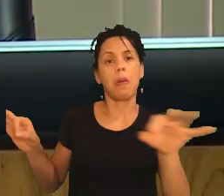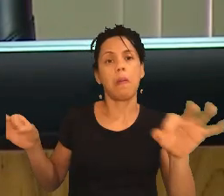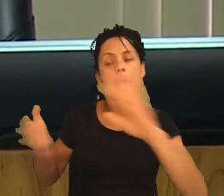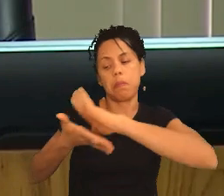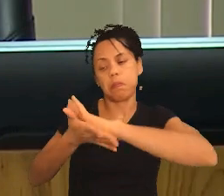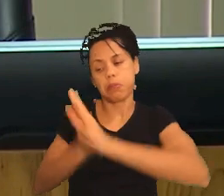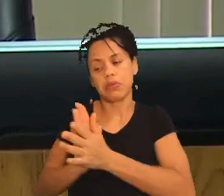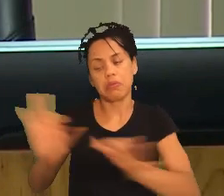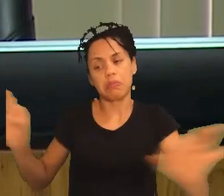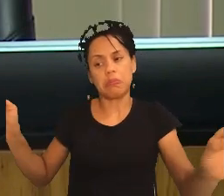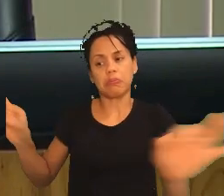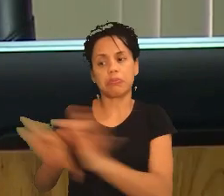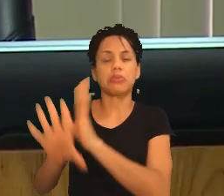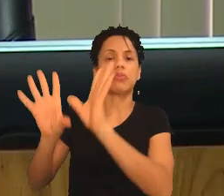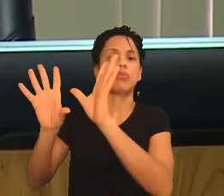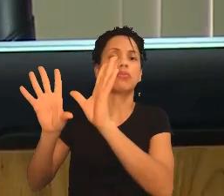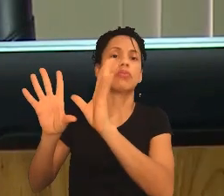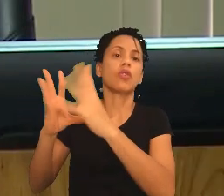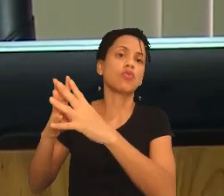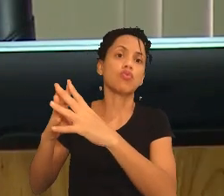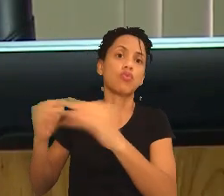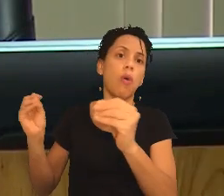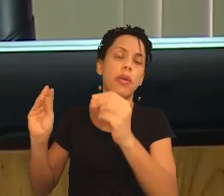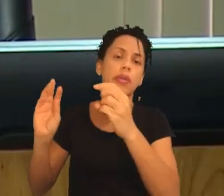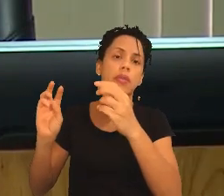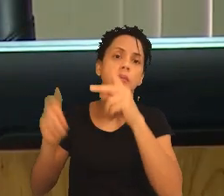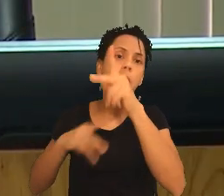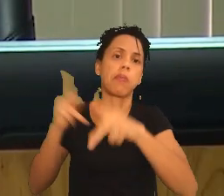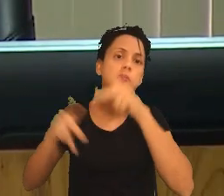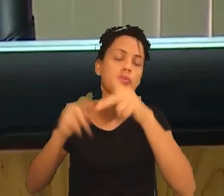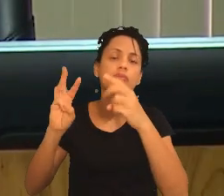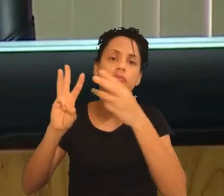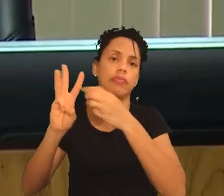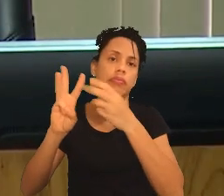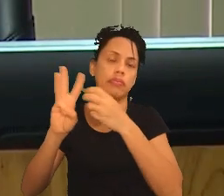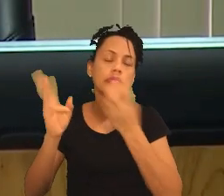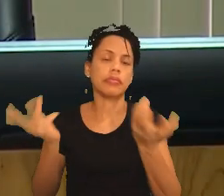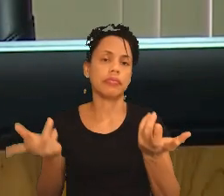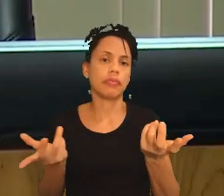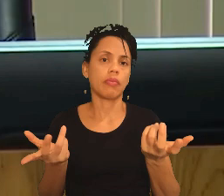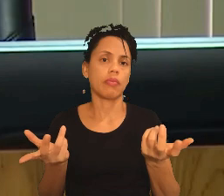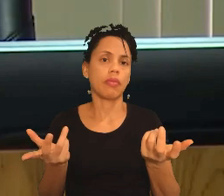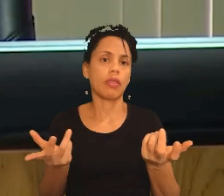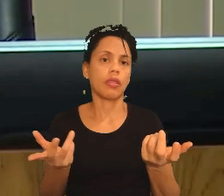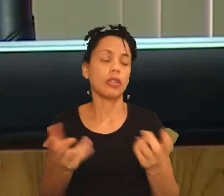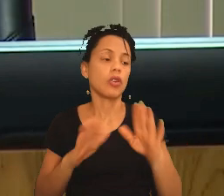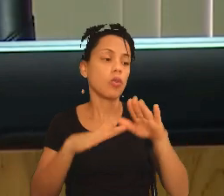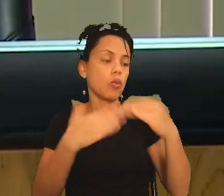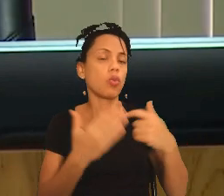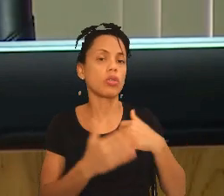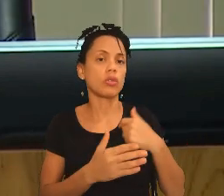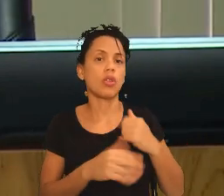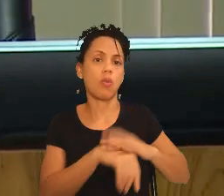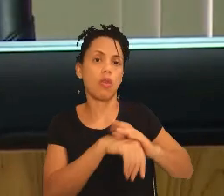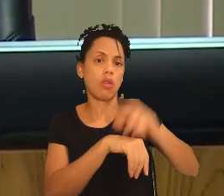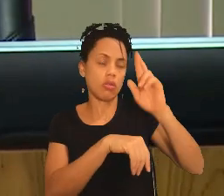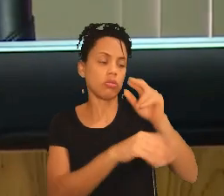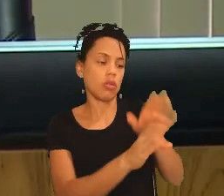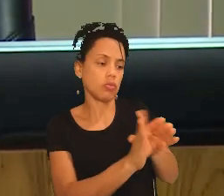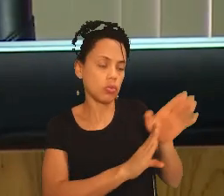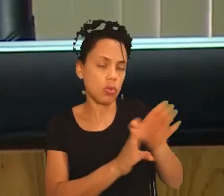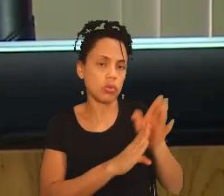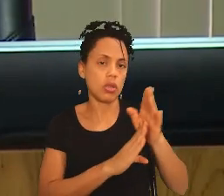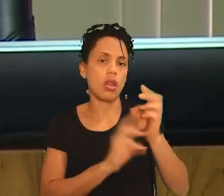várias investidas do Estado são criadas contra a nossa existência, né, ao longo de toda a nossa história.